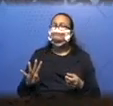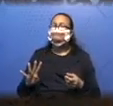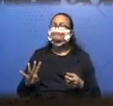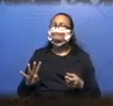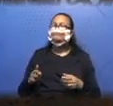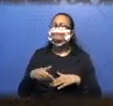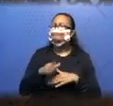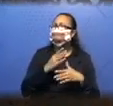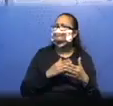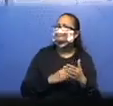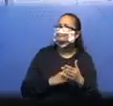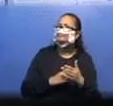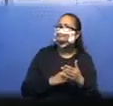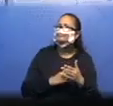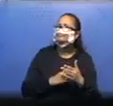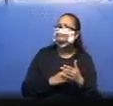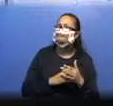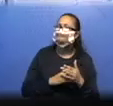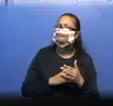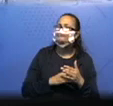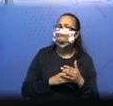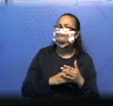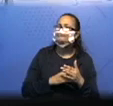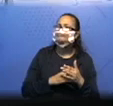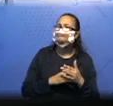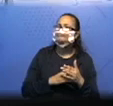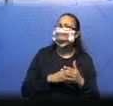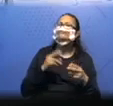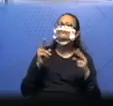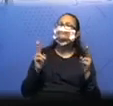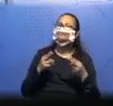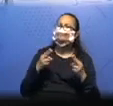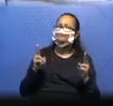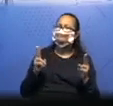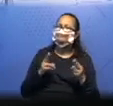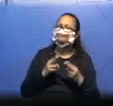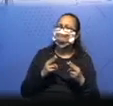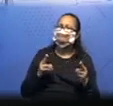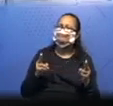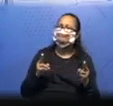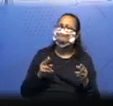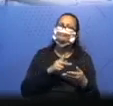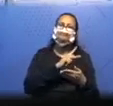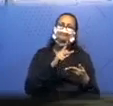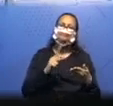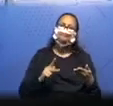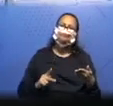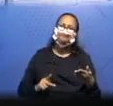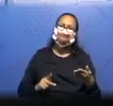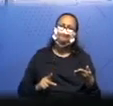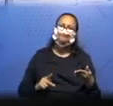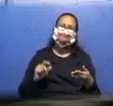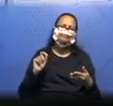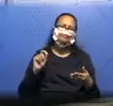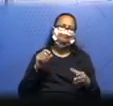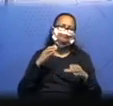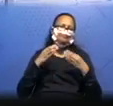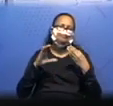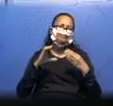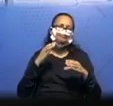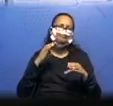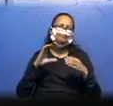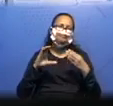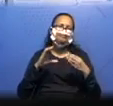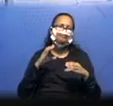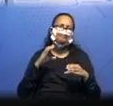página 134 são todas relacionadas à música, aquele poeminha.